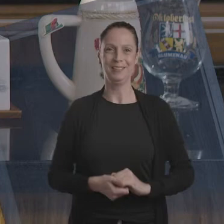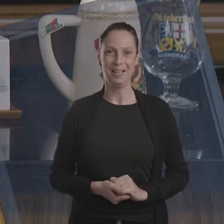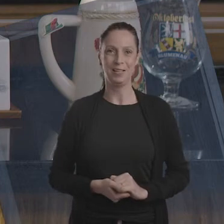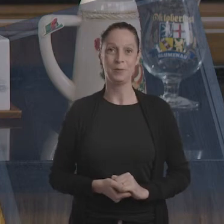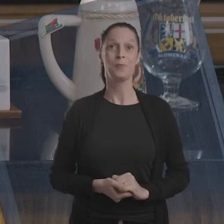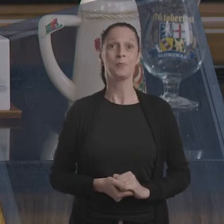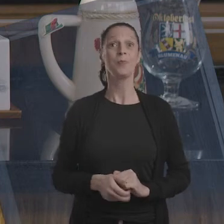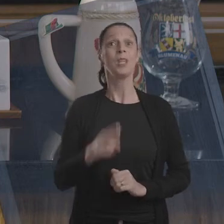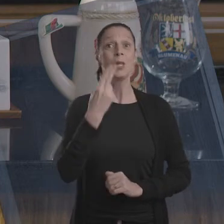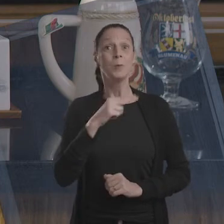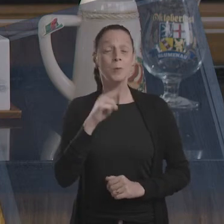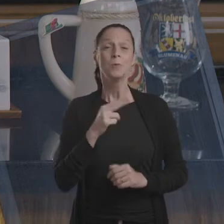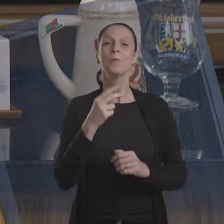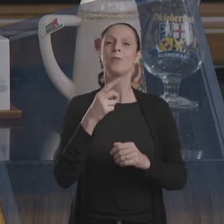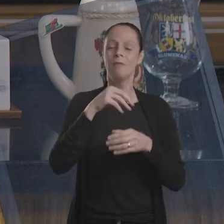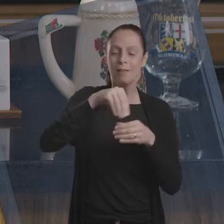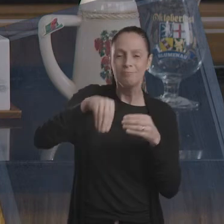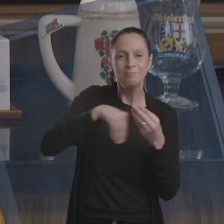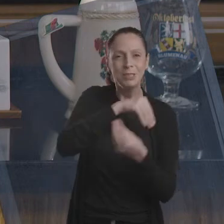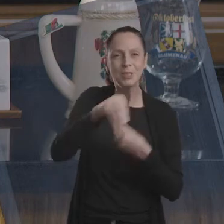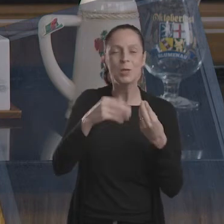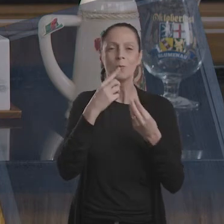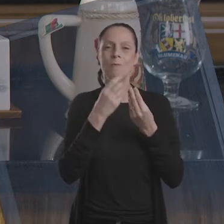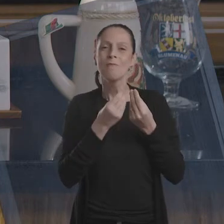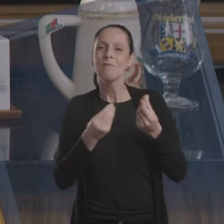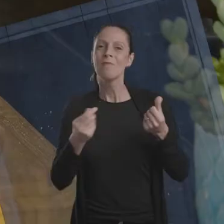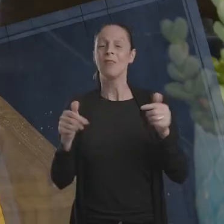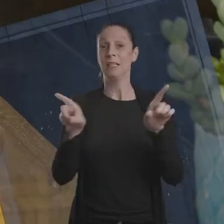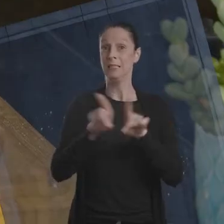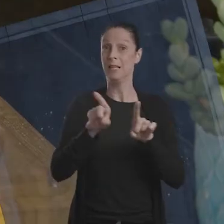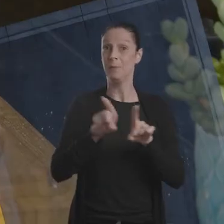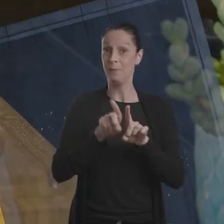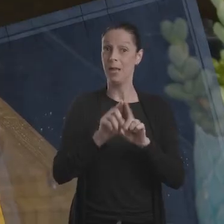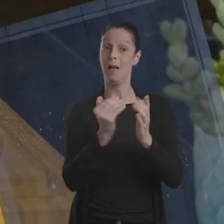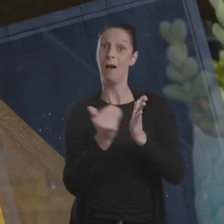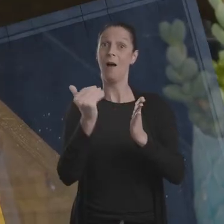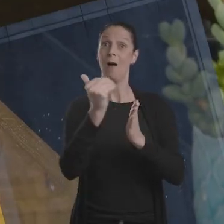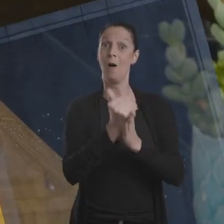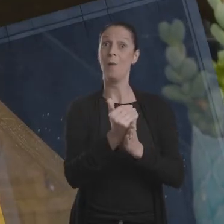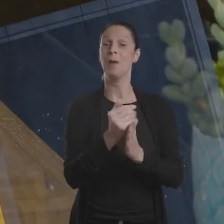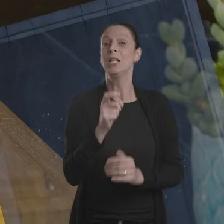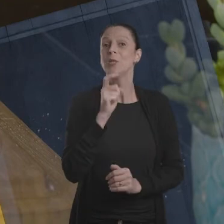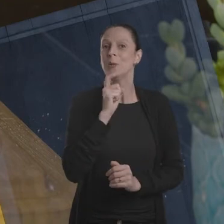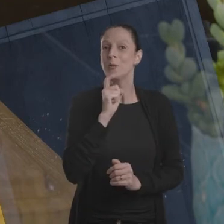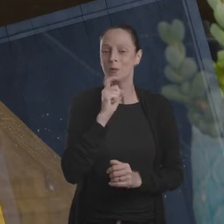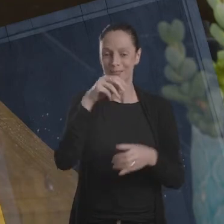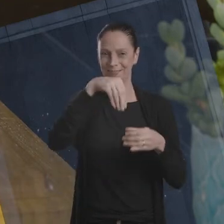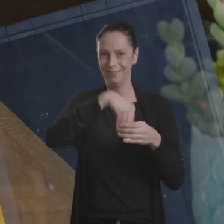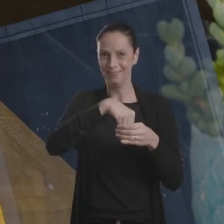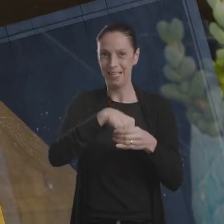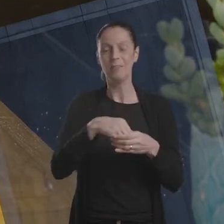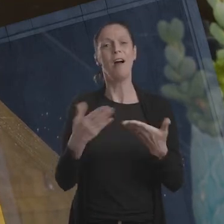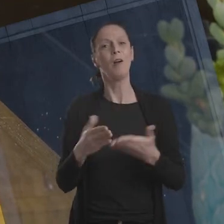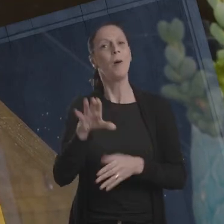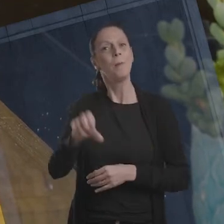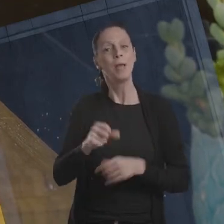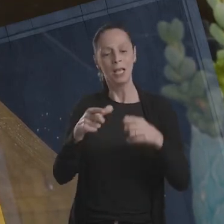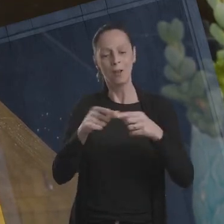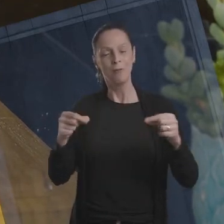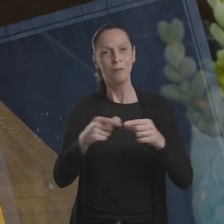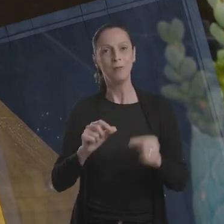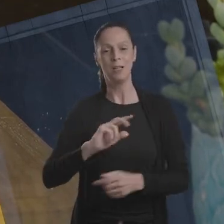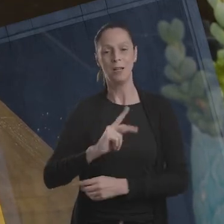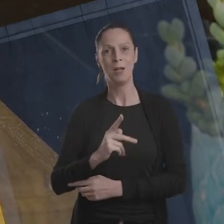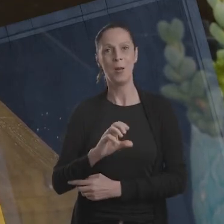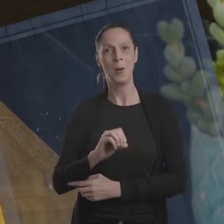vai saborizando o nosso drink, ele também vai gelando o nosso drink. E aí, para finalizar, a gente harmoniza aqui, decora com um